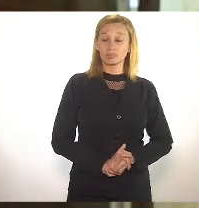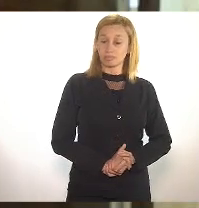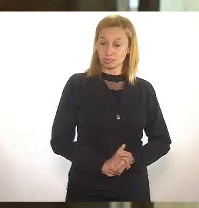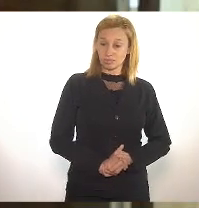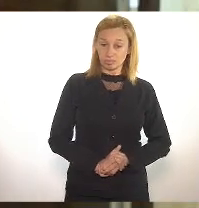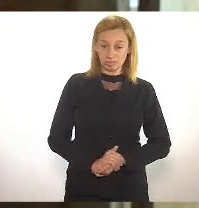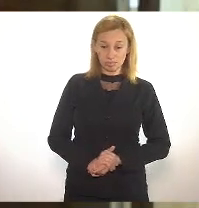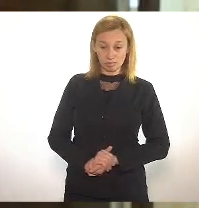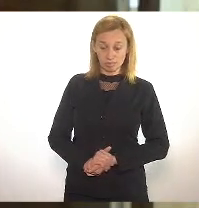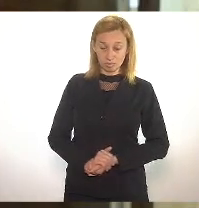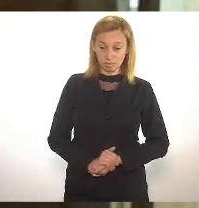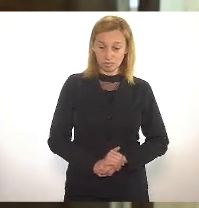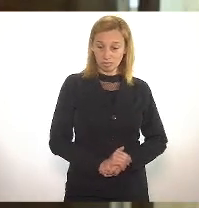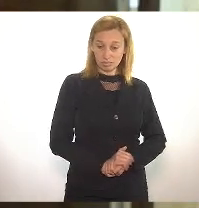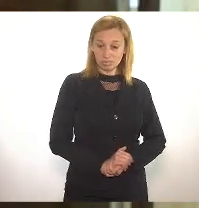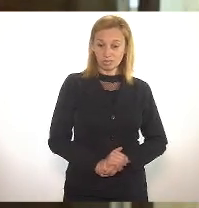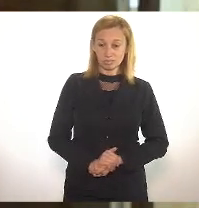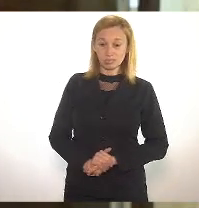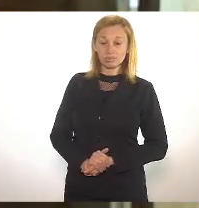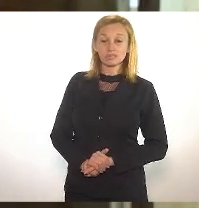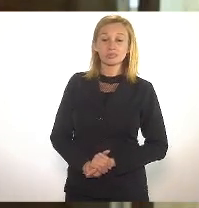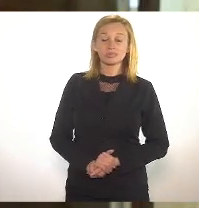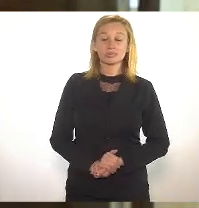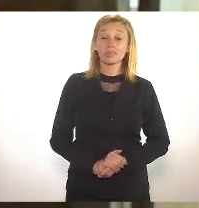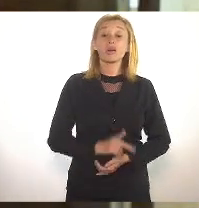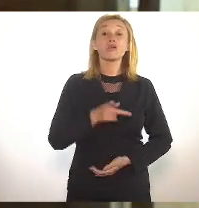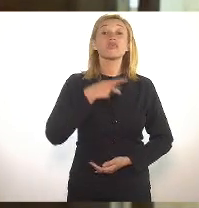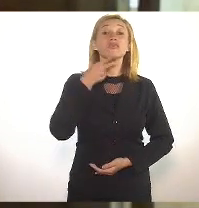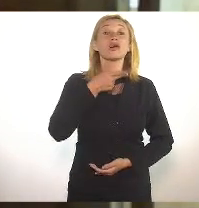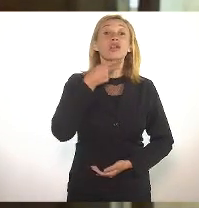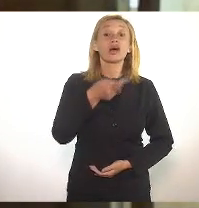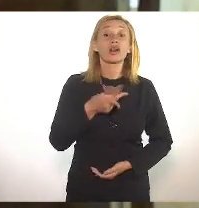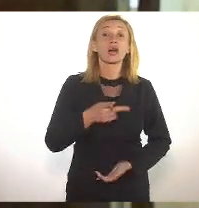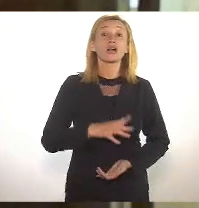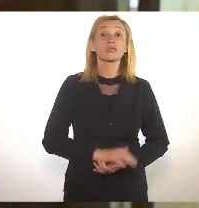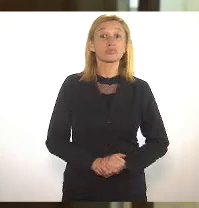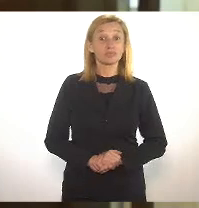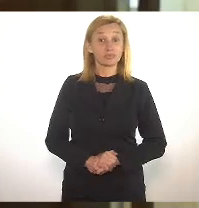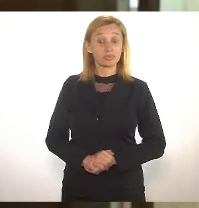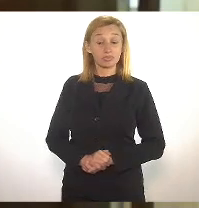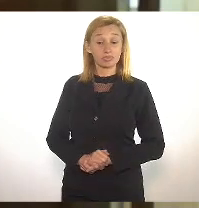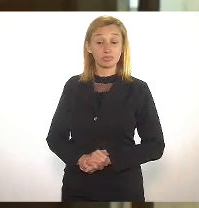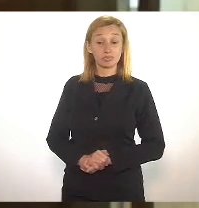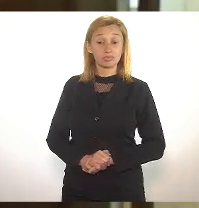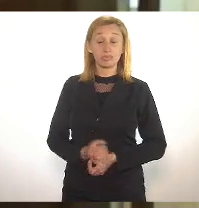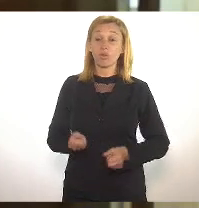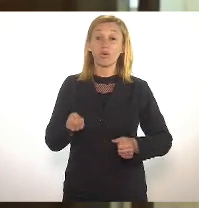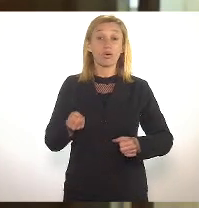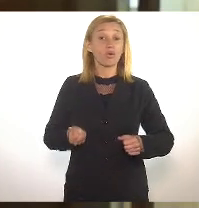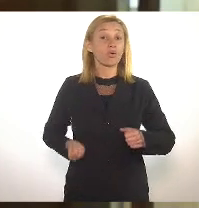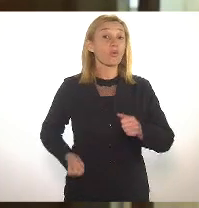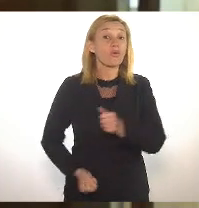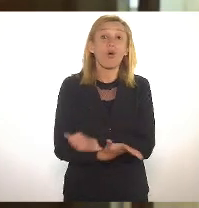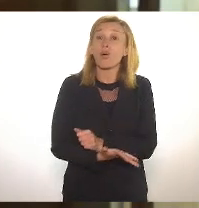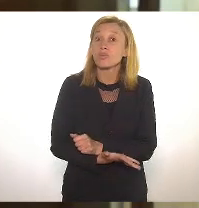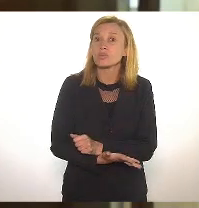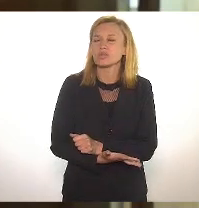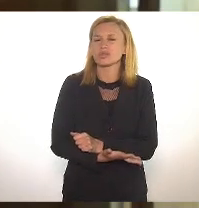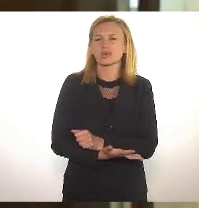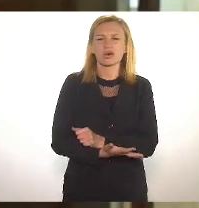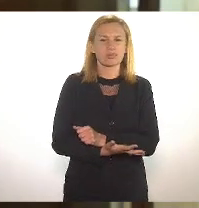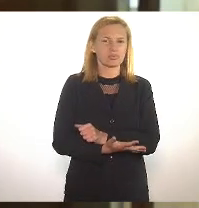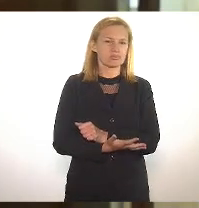ímpetos avassaladores, para dizer que está havendo corrupção, está havendo